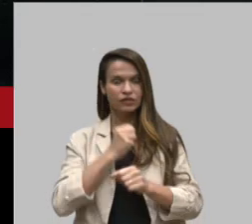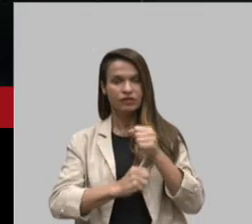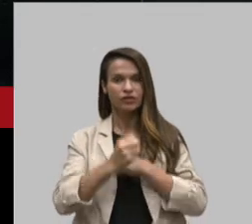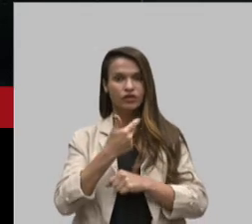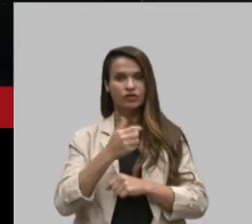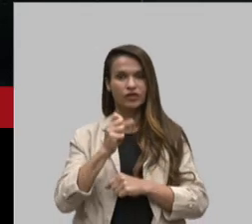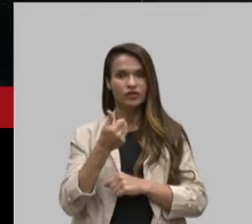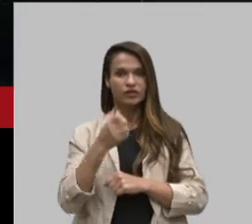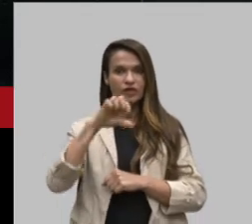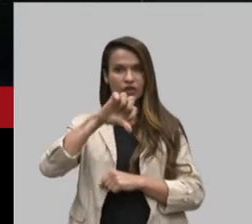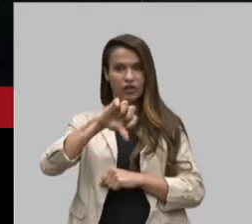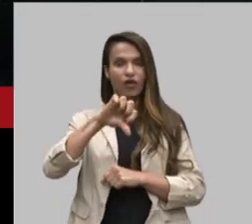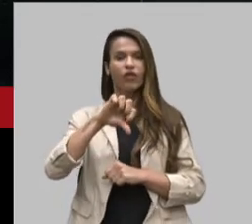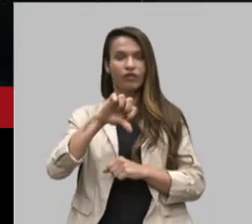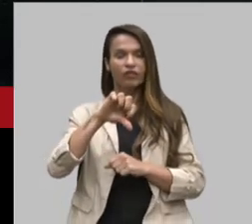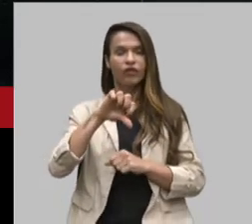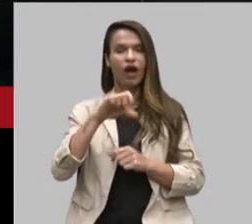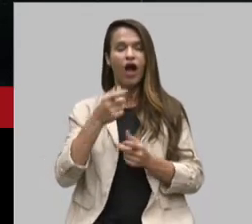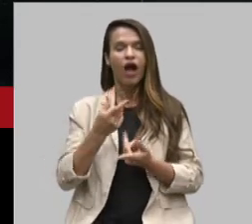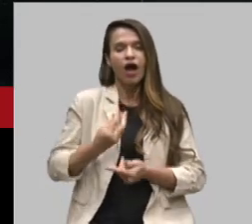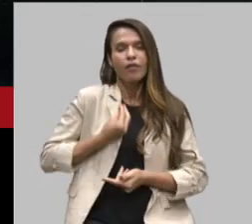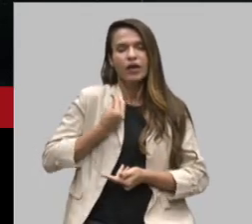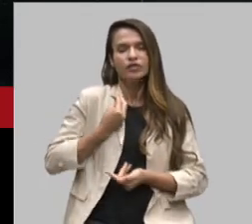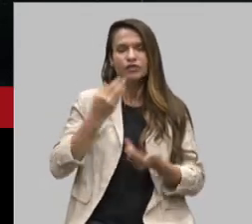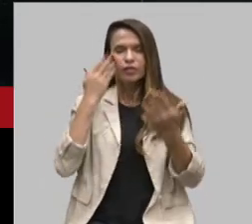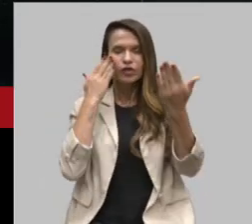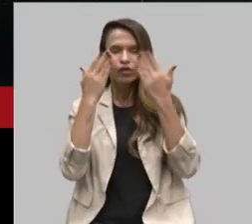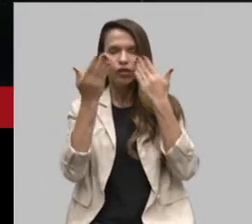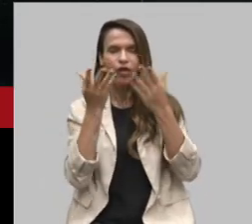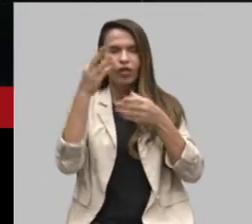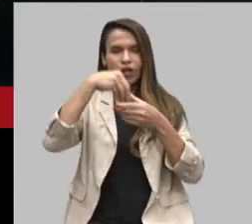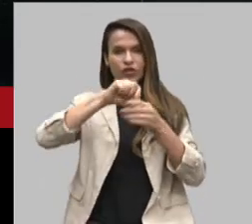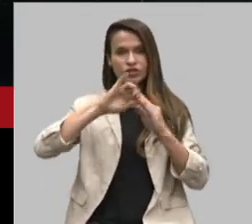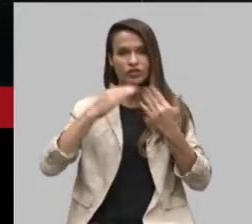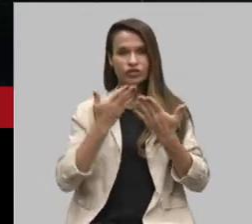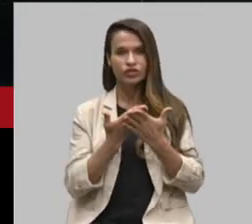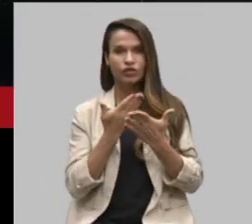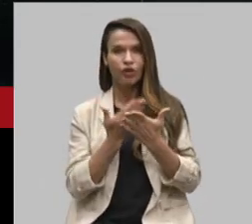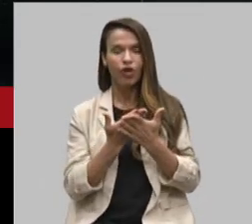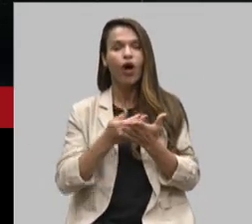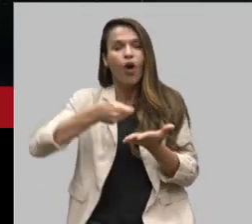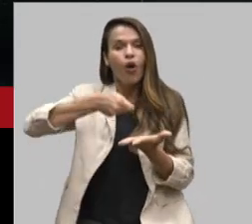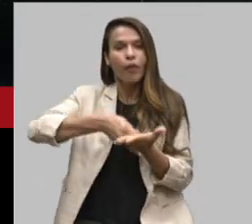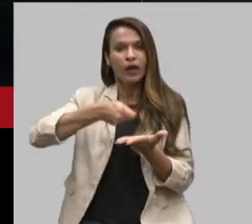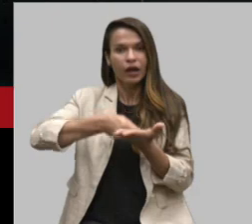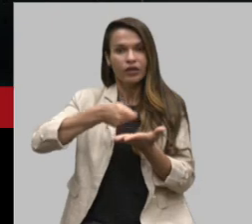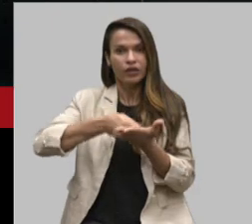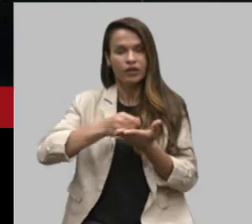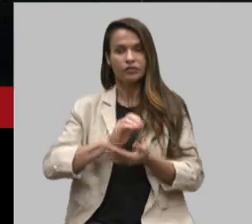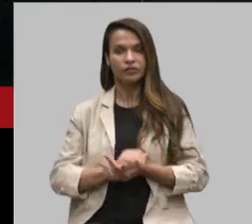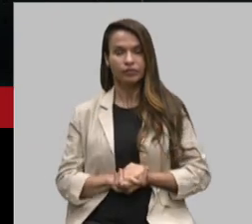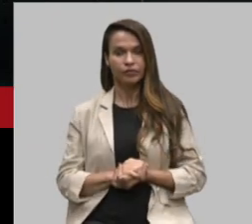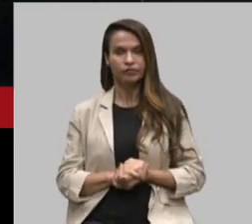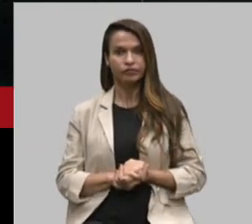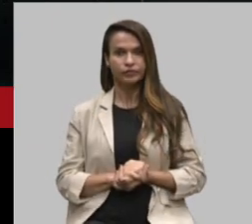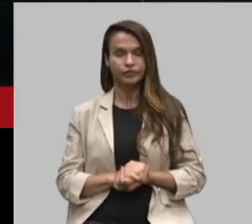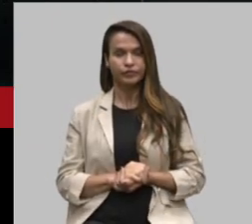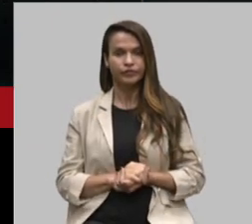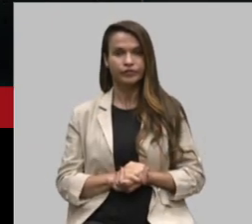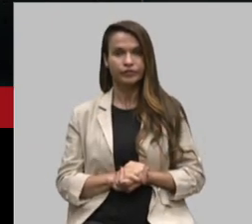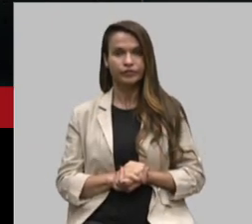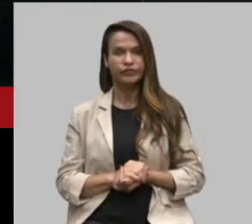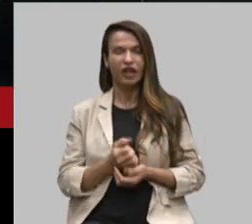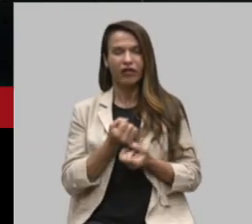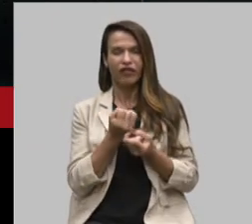vai tratar sobre essa questão da presença de psicólogos em escolas com obrigatoriedade só que como inúmeras